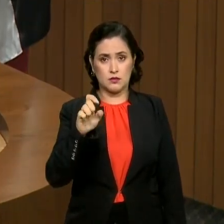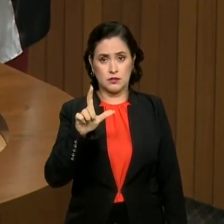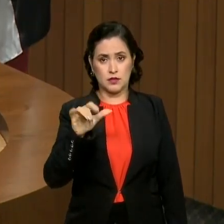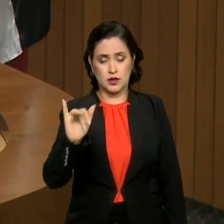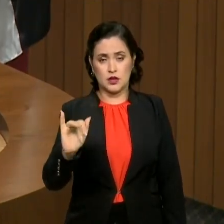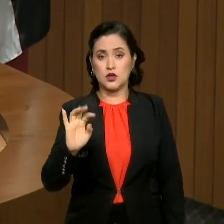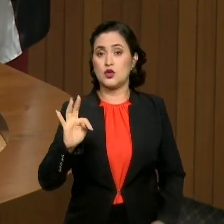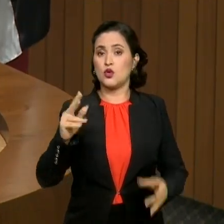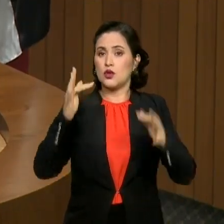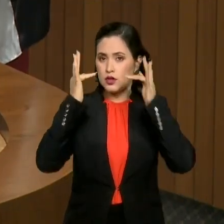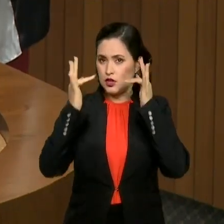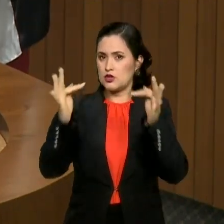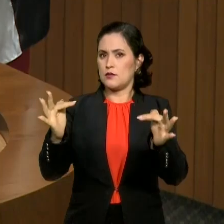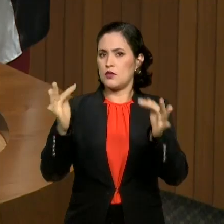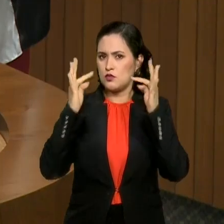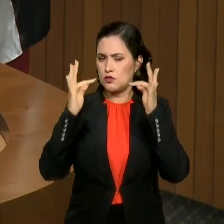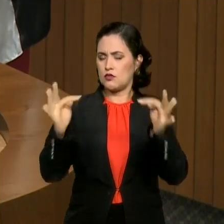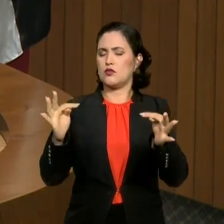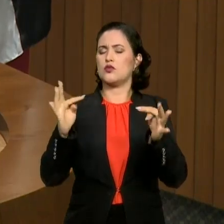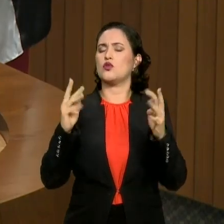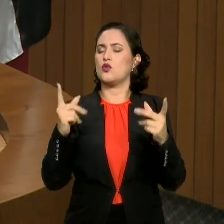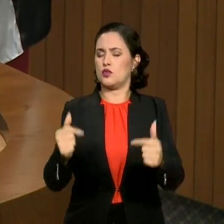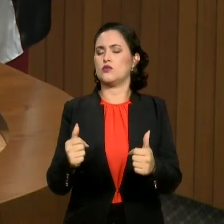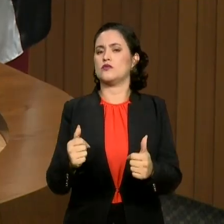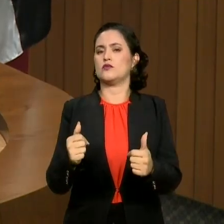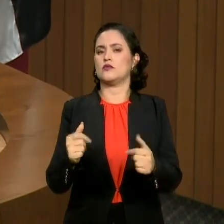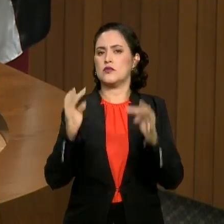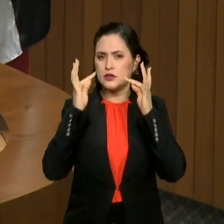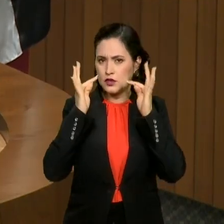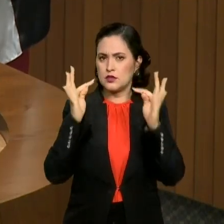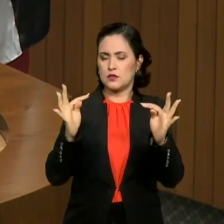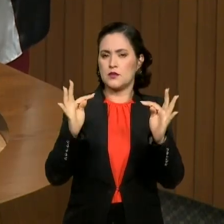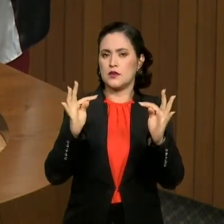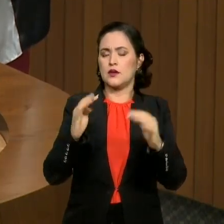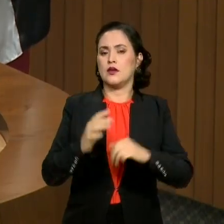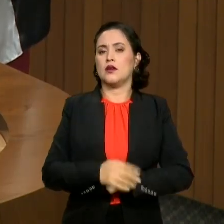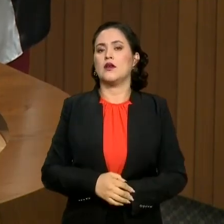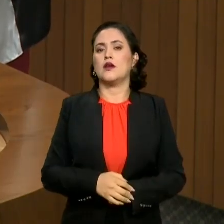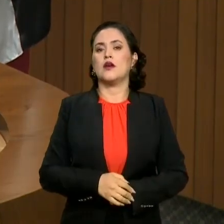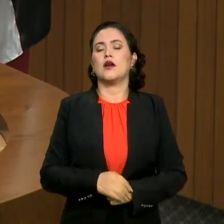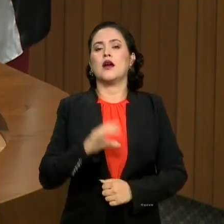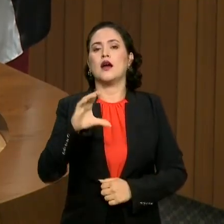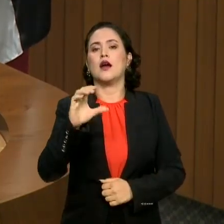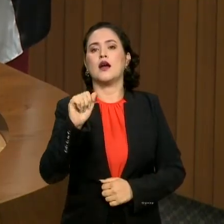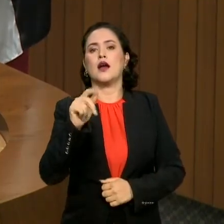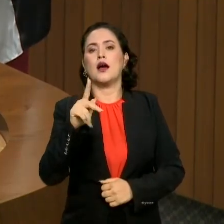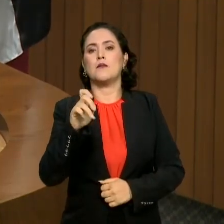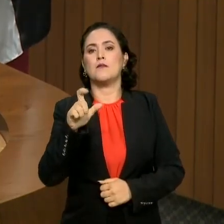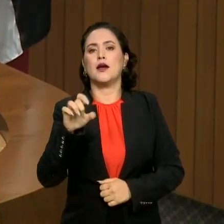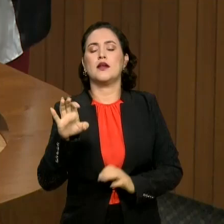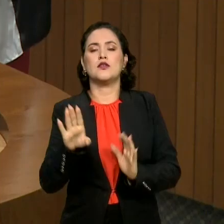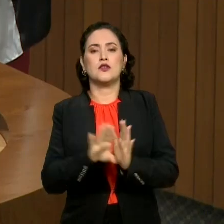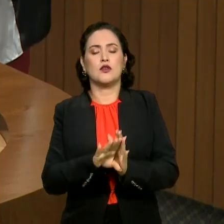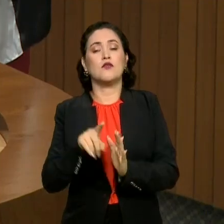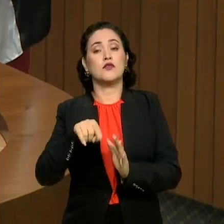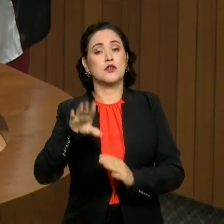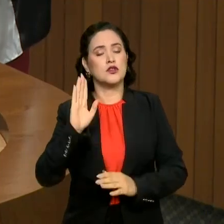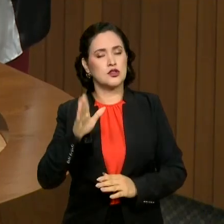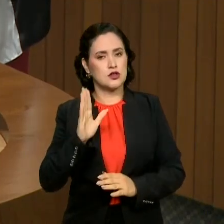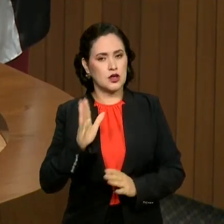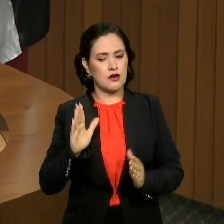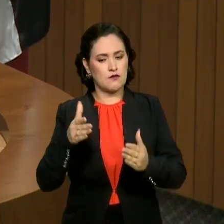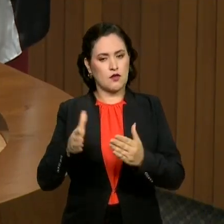testemunhas, deputado Otelino é testemunha disso, Vossa Excelência, nesse período já estava mais focado na sua campanha, eu comecei a